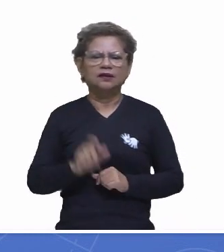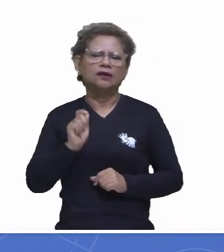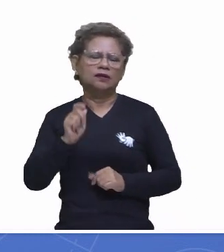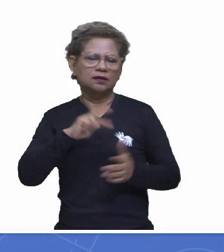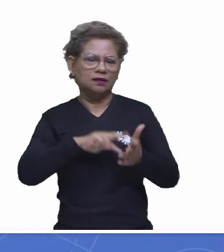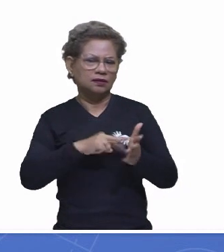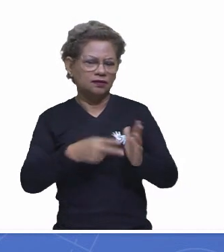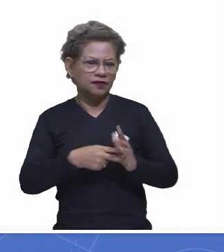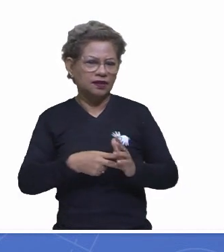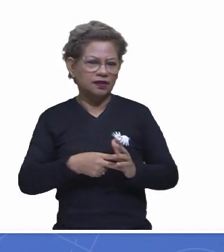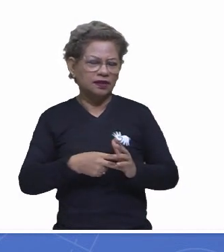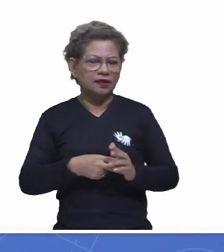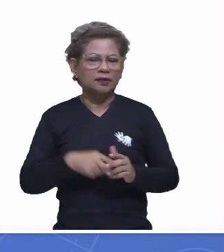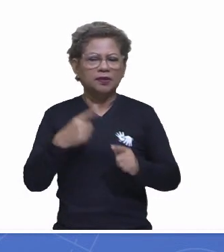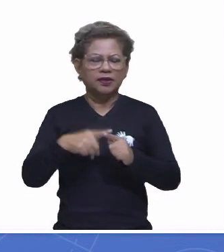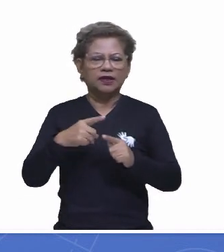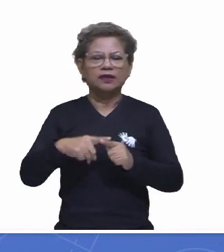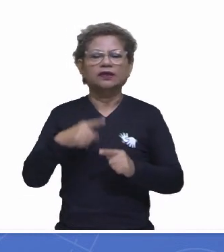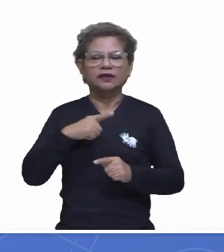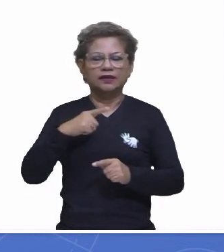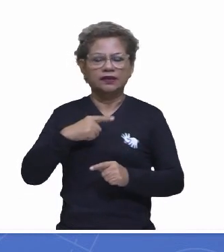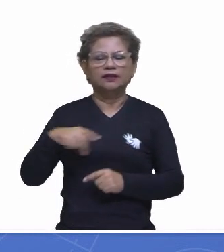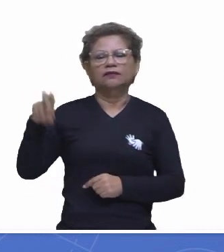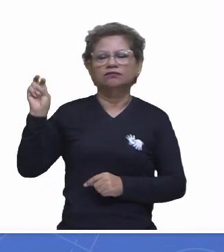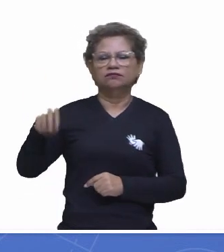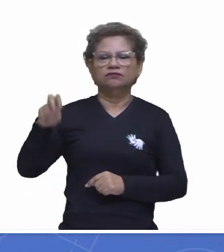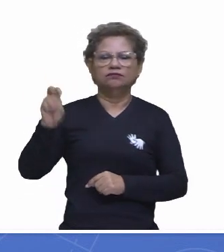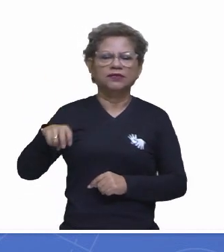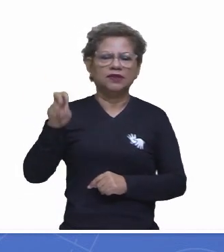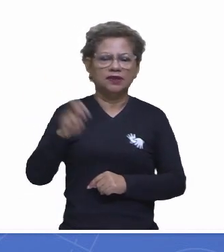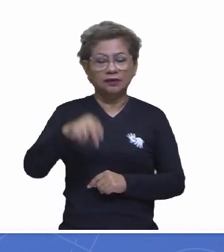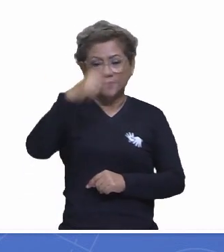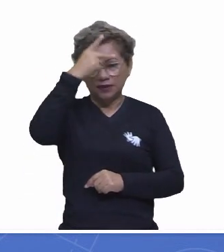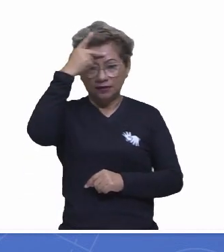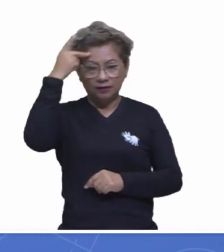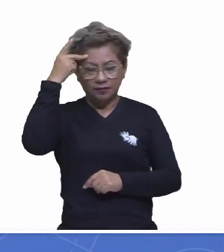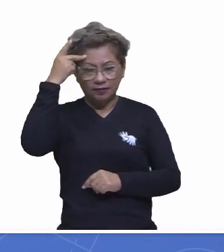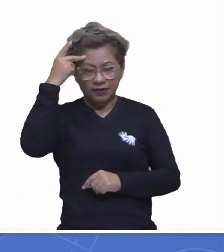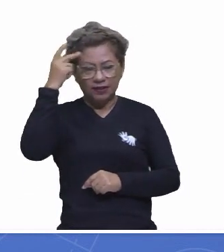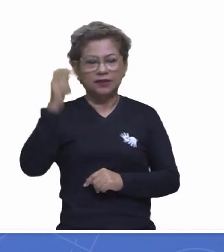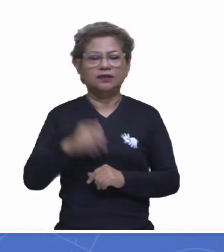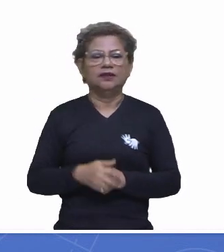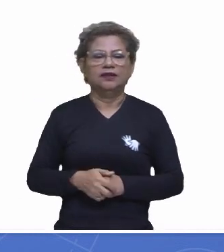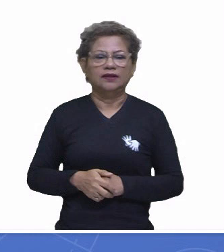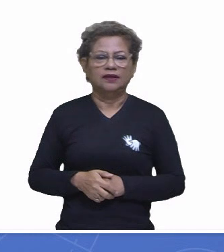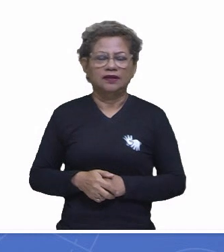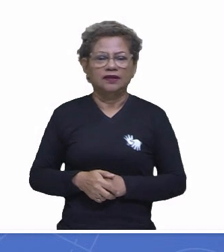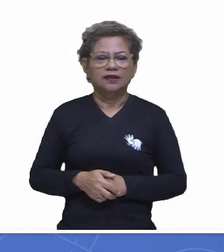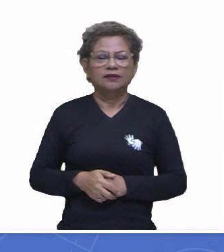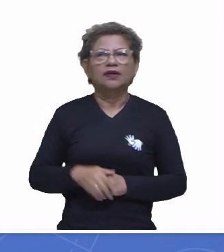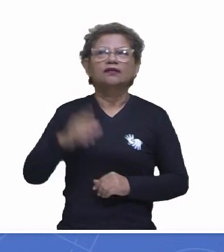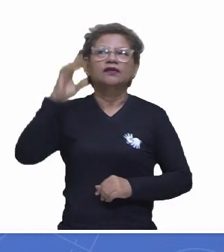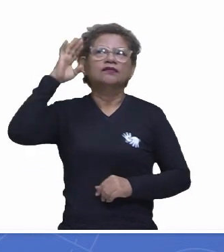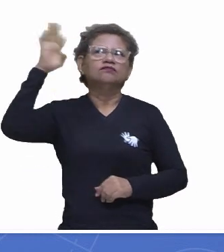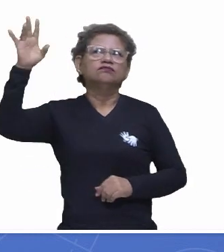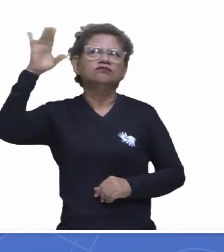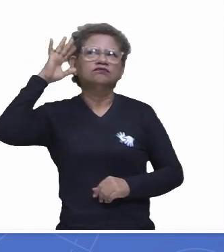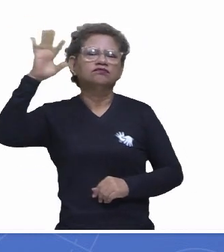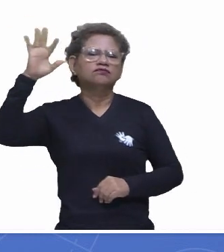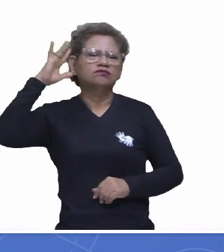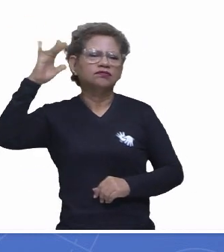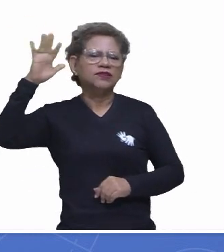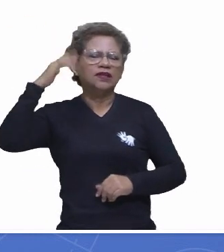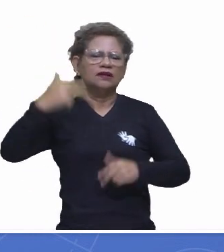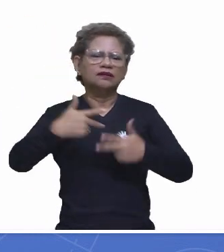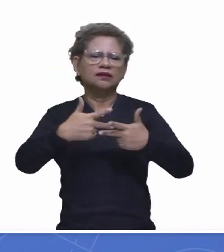determinada ação. E ele caminha, e percebo que eu vou tendo: o sol se reparte em crimes, espaçonaves, guerrilhas, em